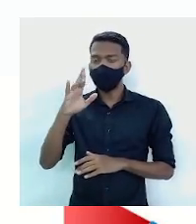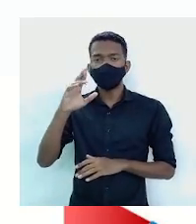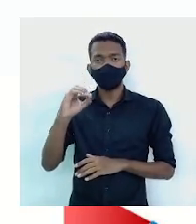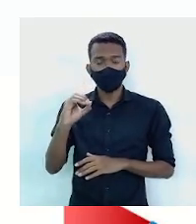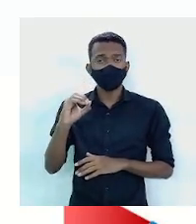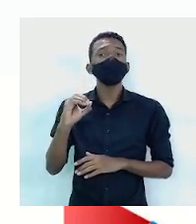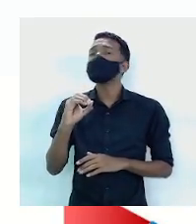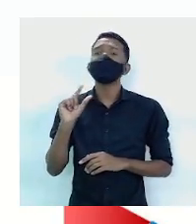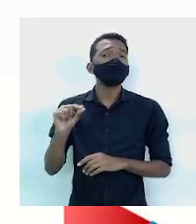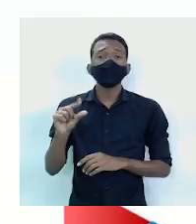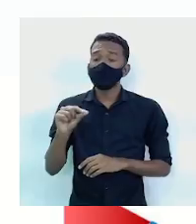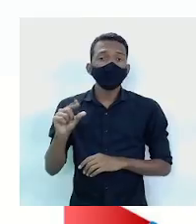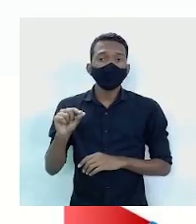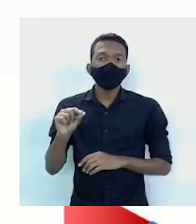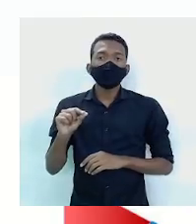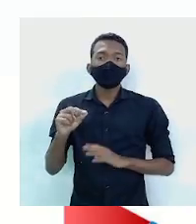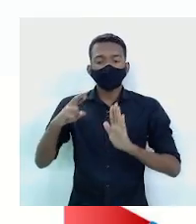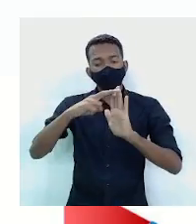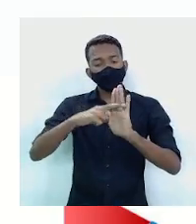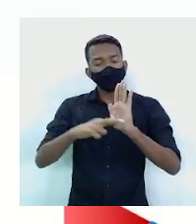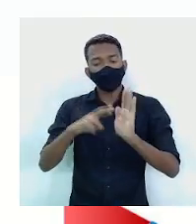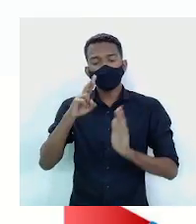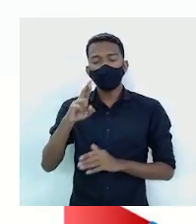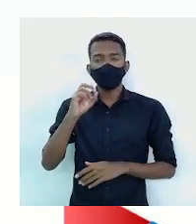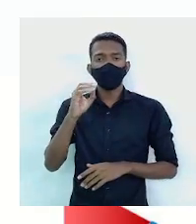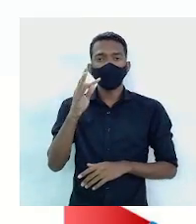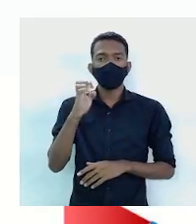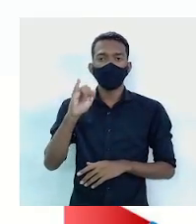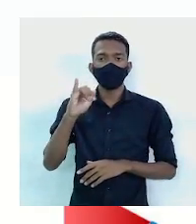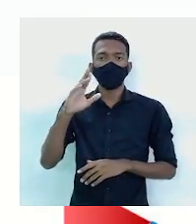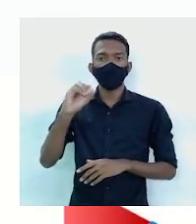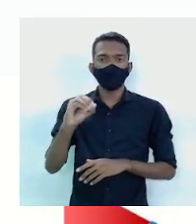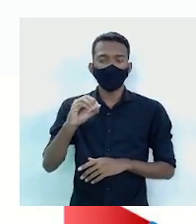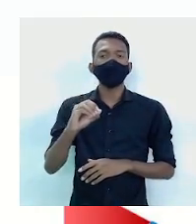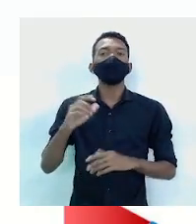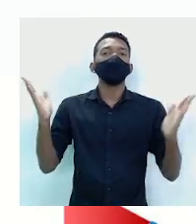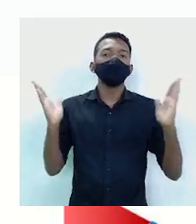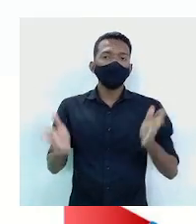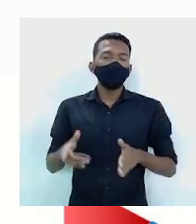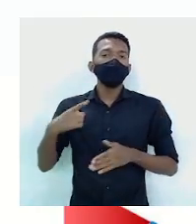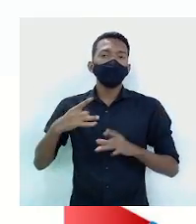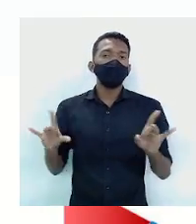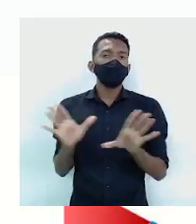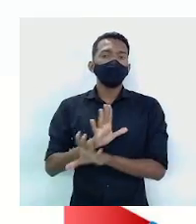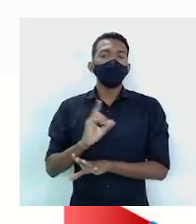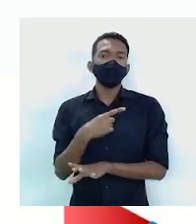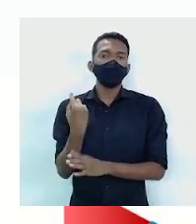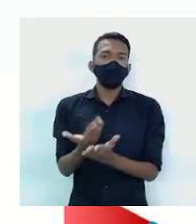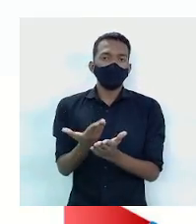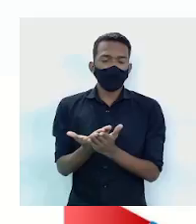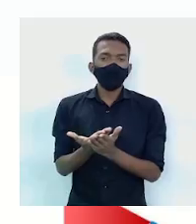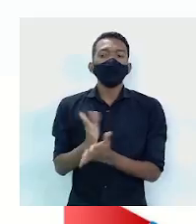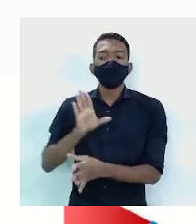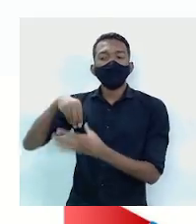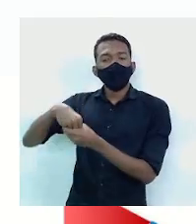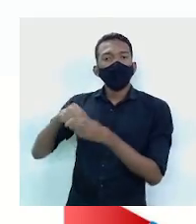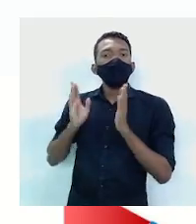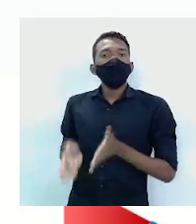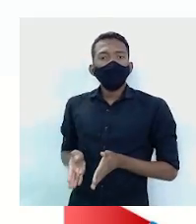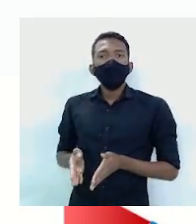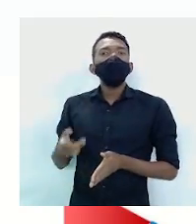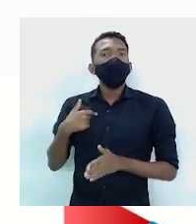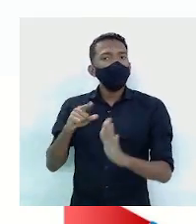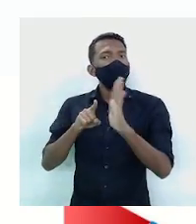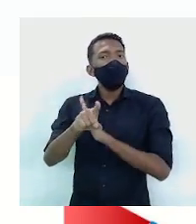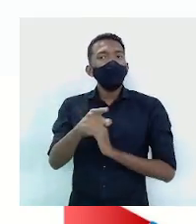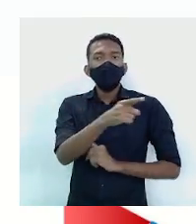vai trabalhar o roteiro hoje, né? O roteiro faz parte da nossa aula, do conteúdo da nossa aula. Eu pergunto a você